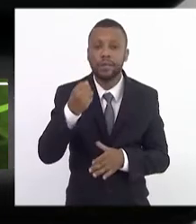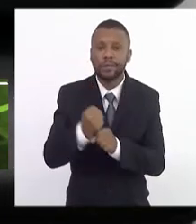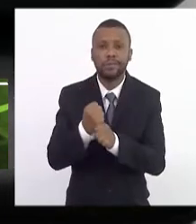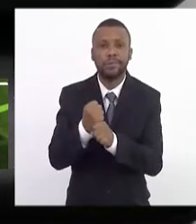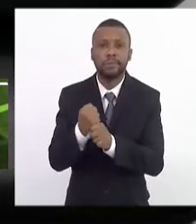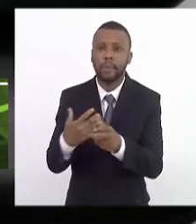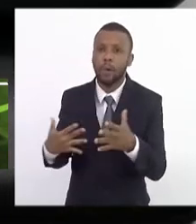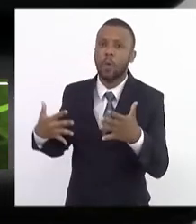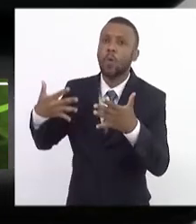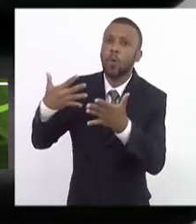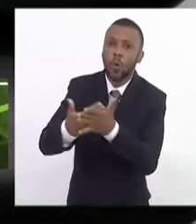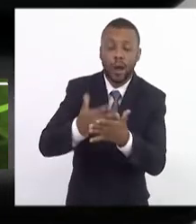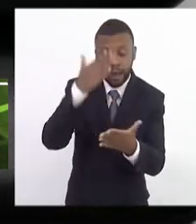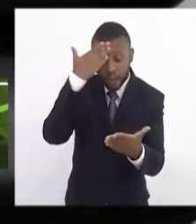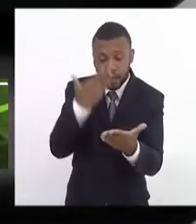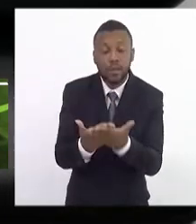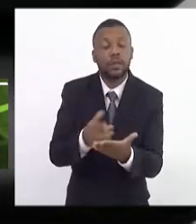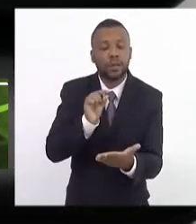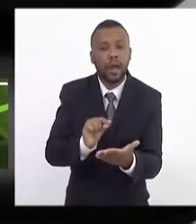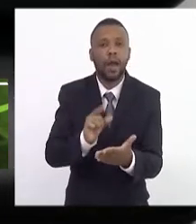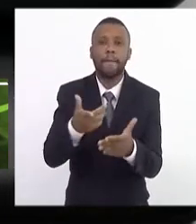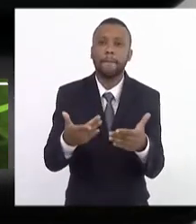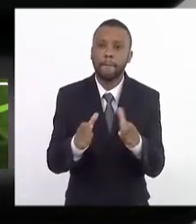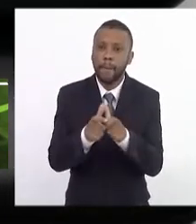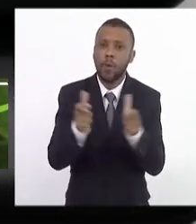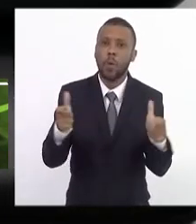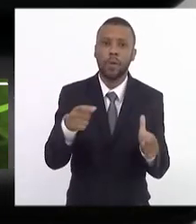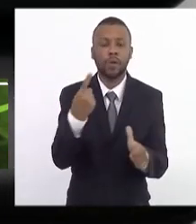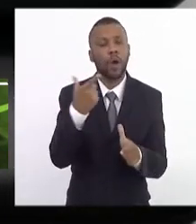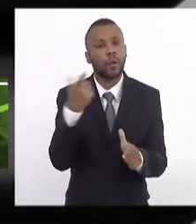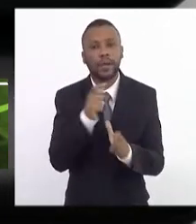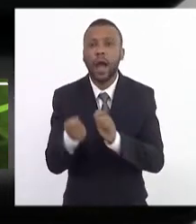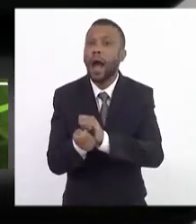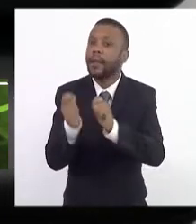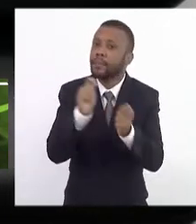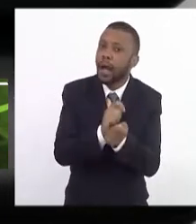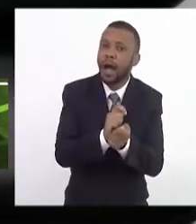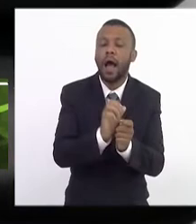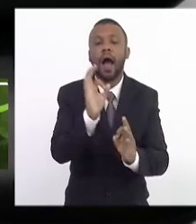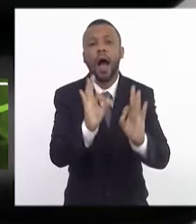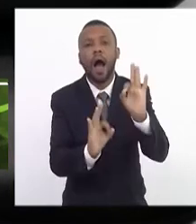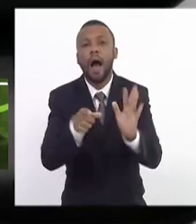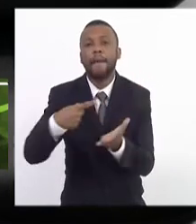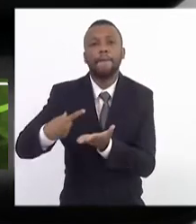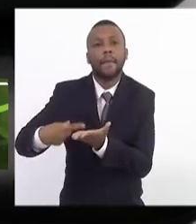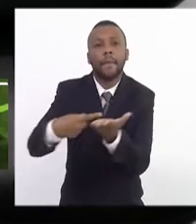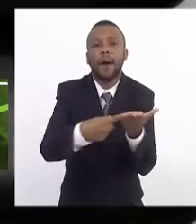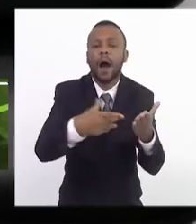muito aberto para que a gente possa adaptar, ajustar qualquer eventual